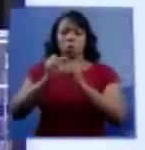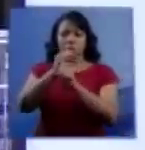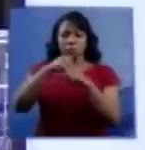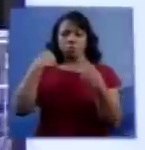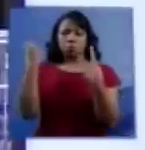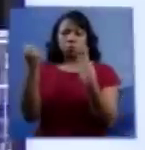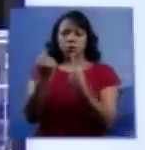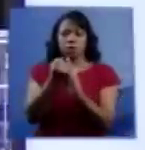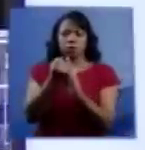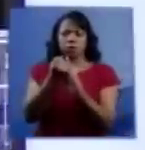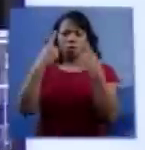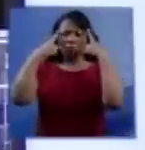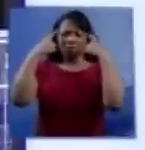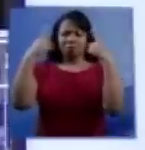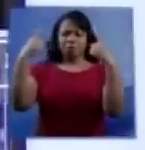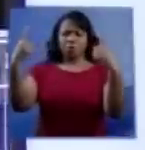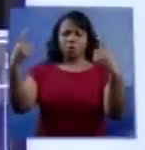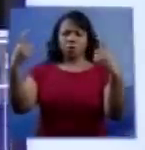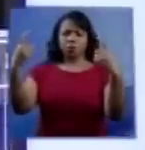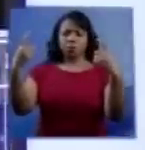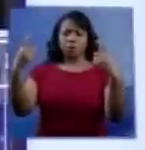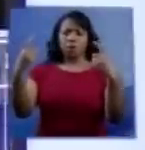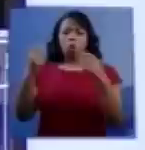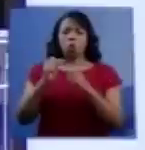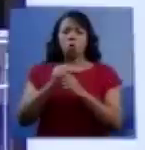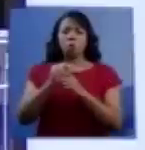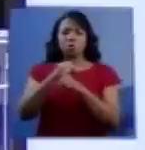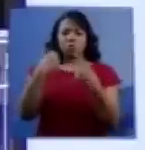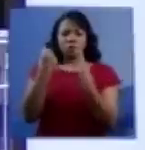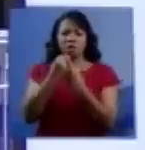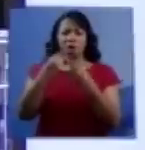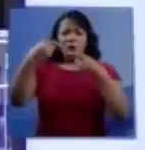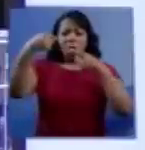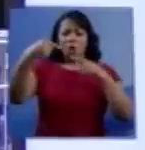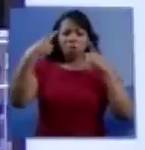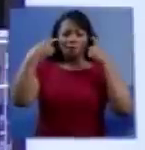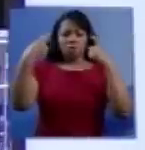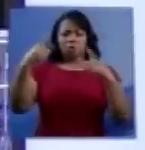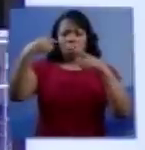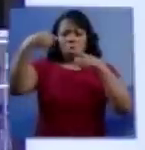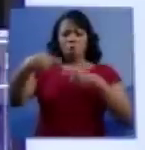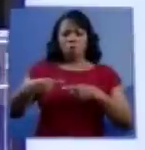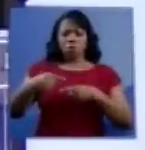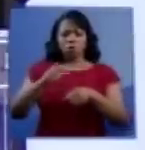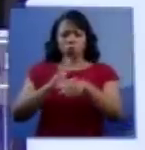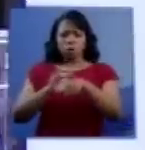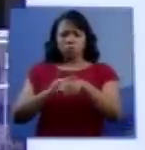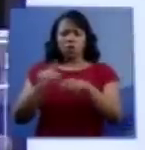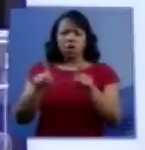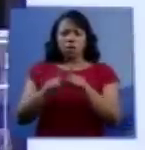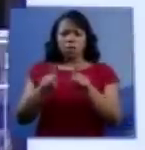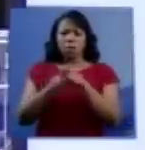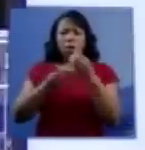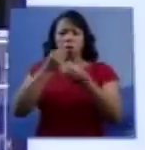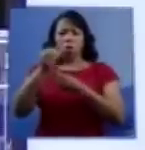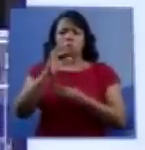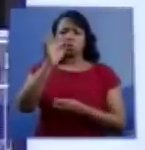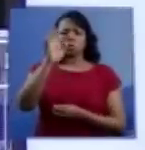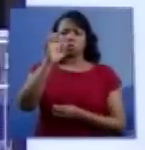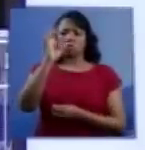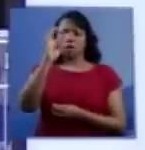sociedade com violência uma violência contra os doentes contra os fetos indefesos